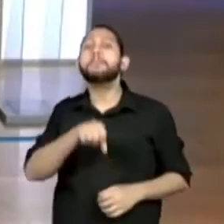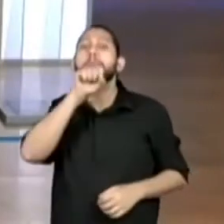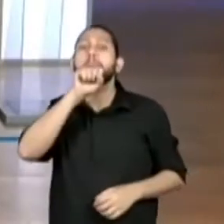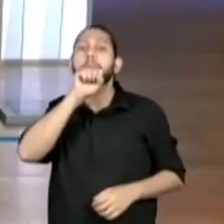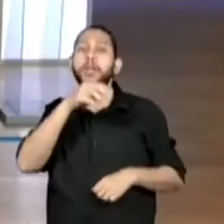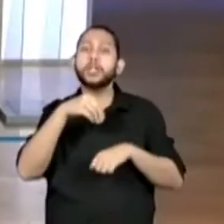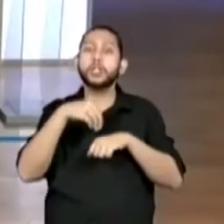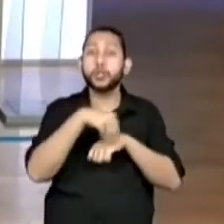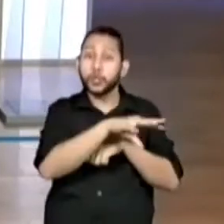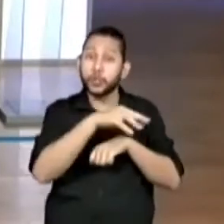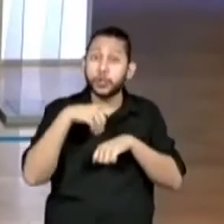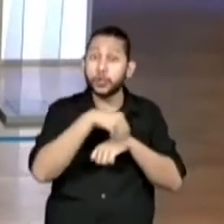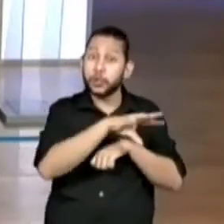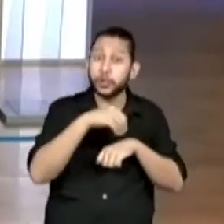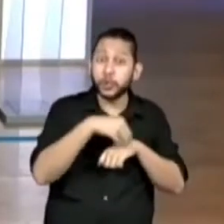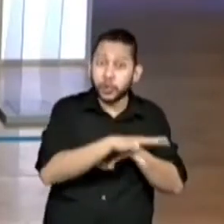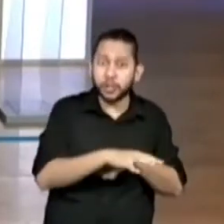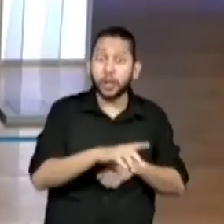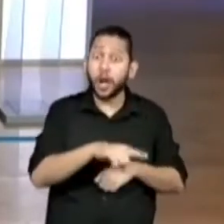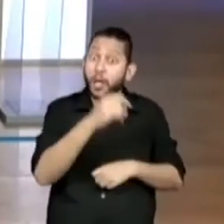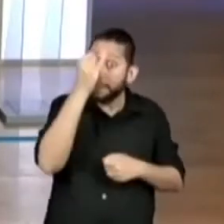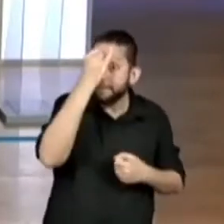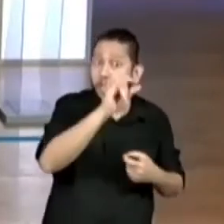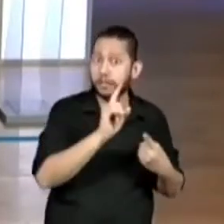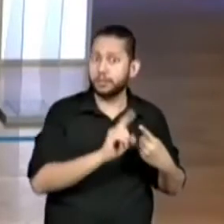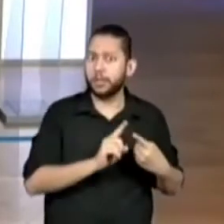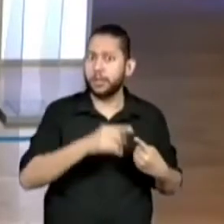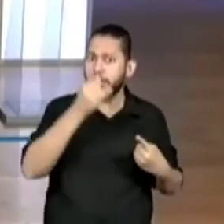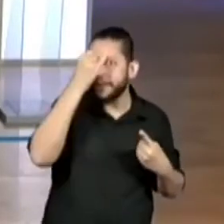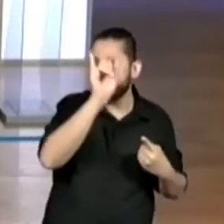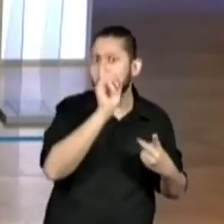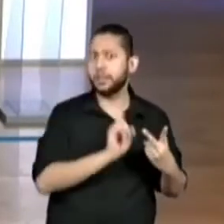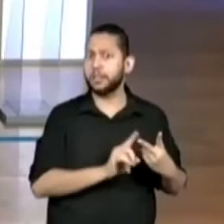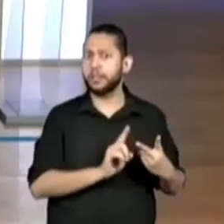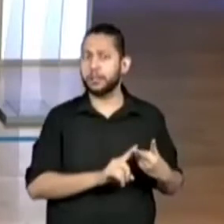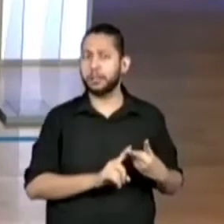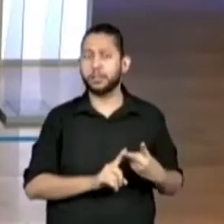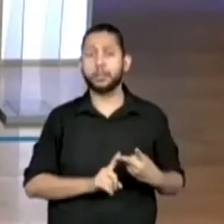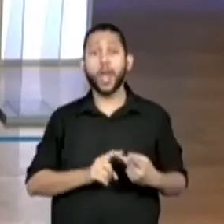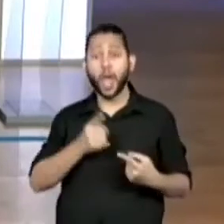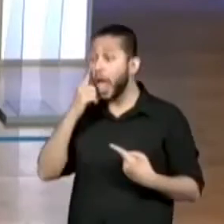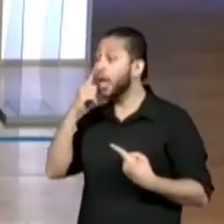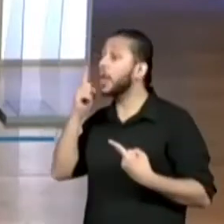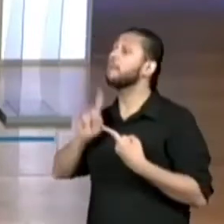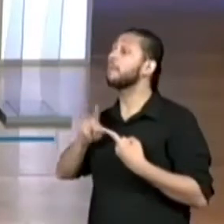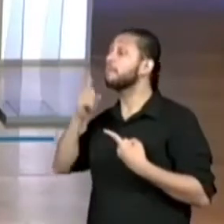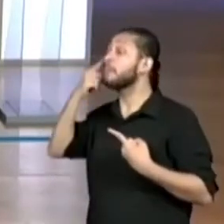eles abriram a porta, né? Sim. E o que será que vai acontecer agora?